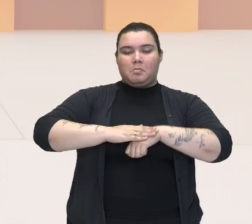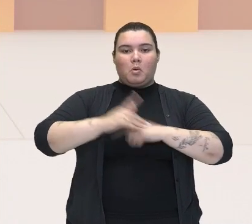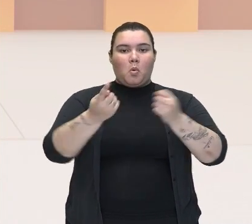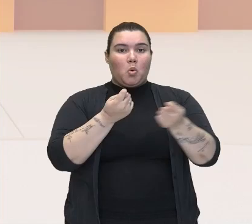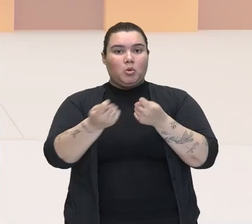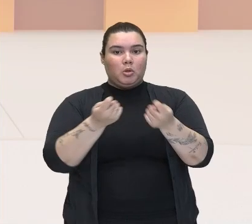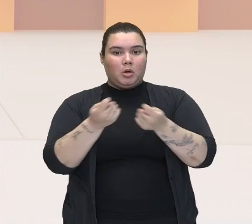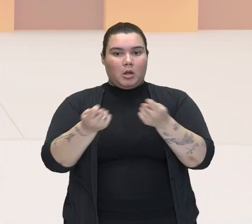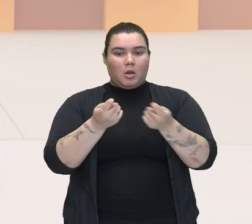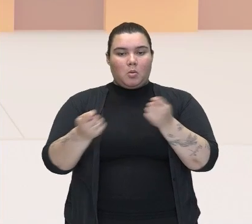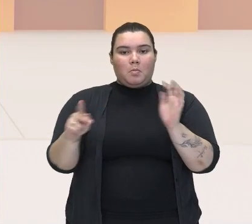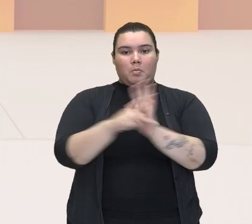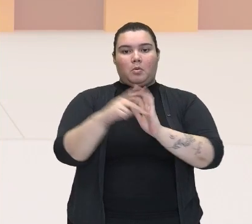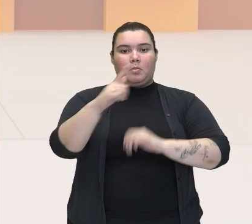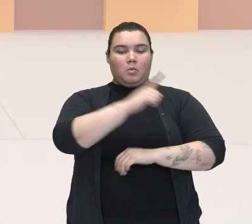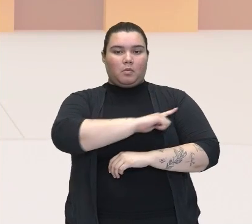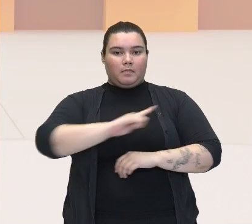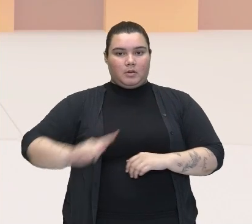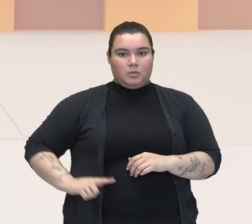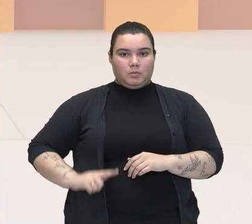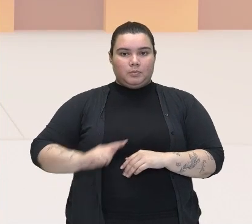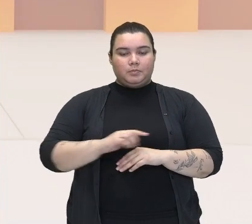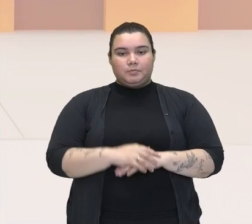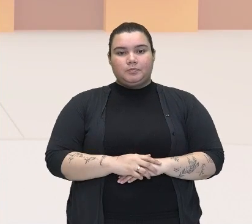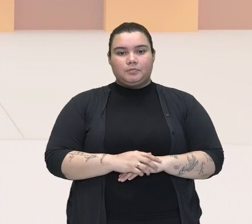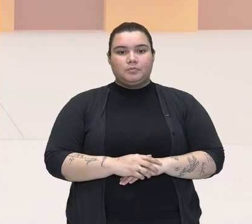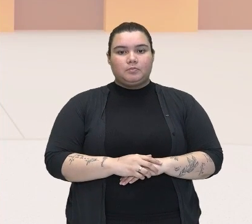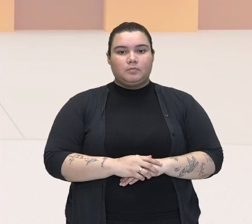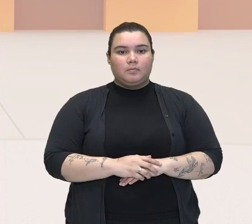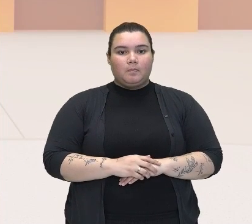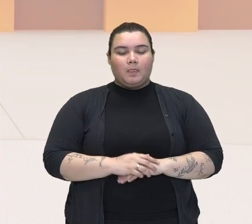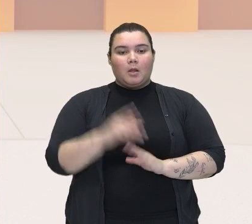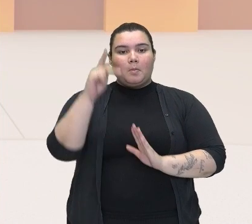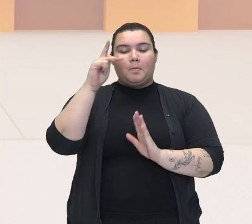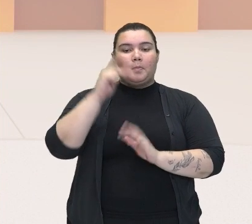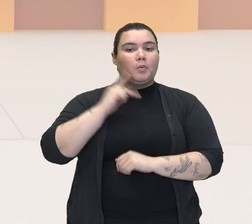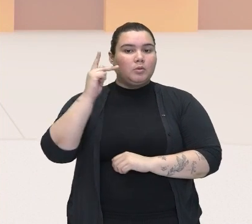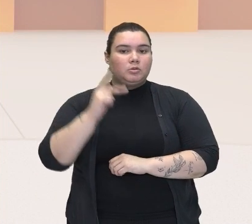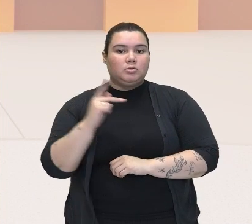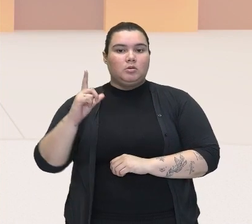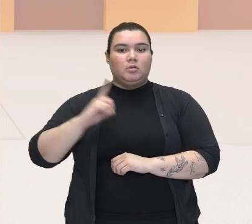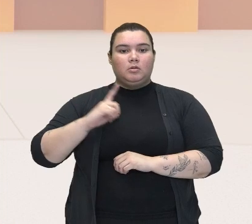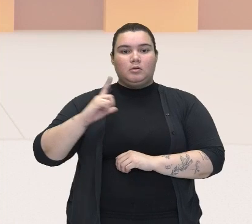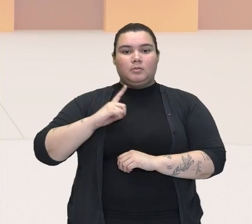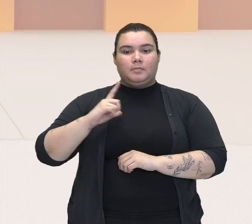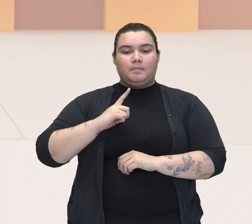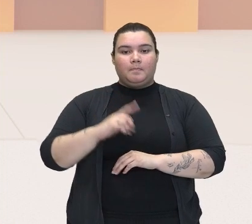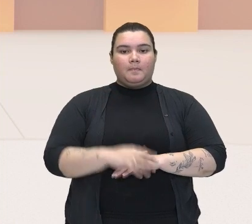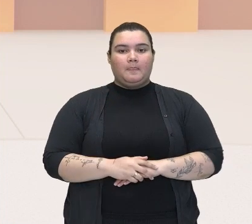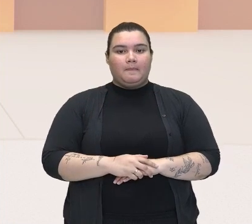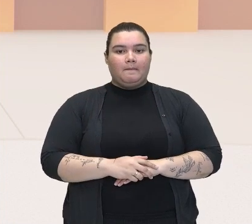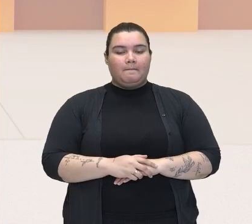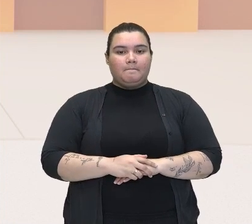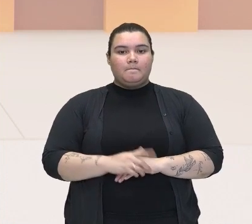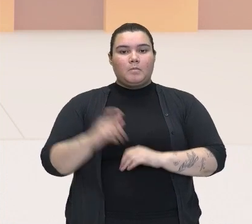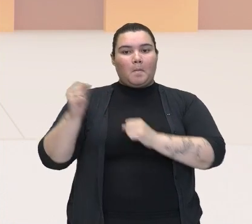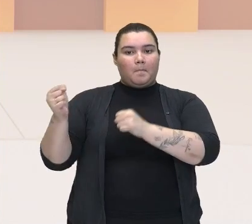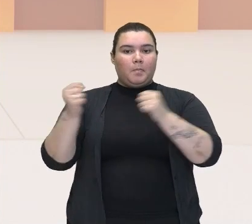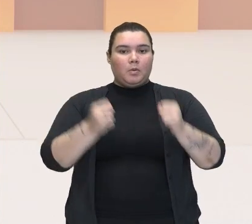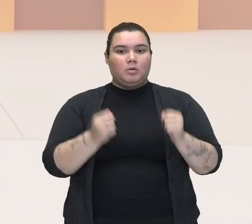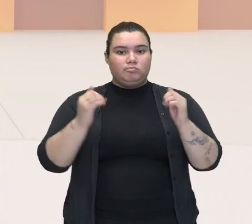autoritariamente regulada pelo Estado. Na política, projeto de poder